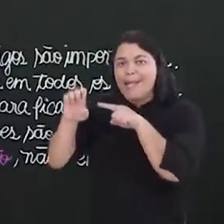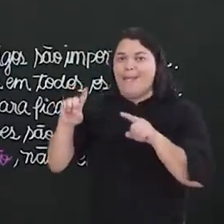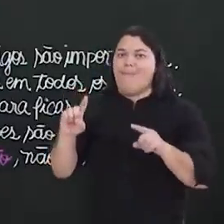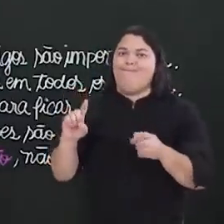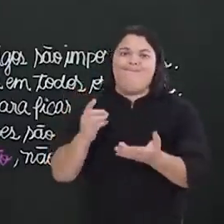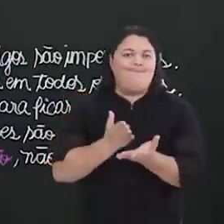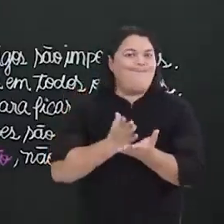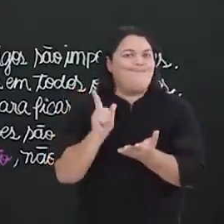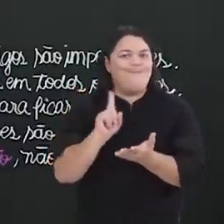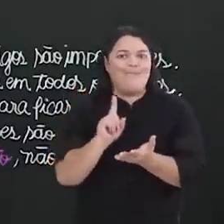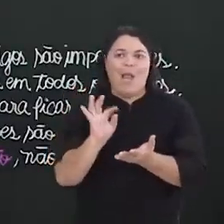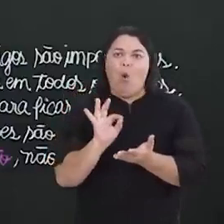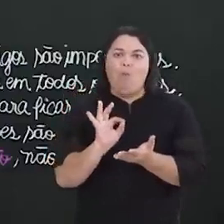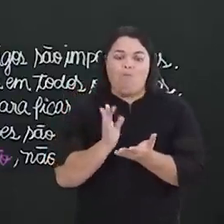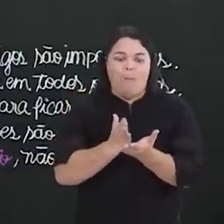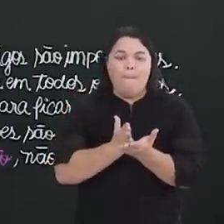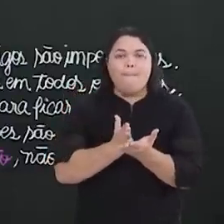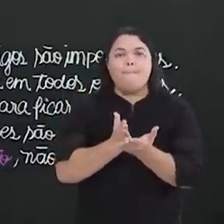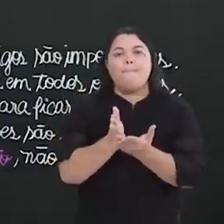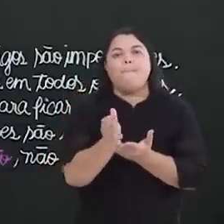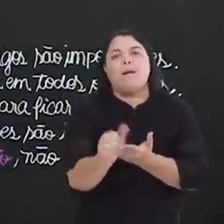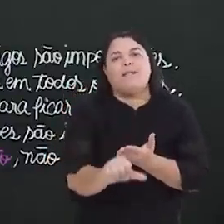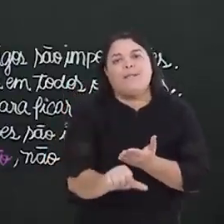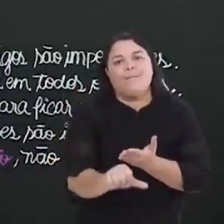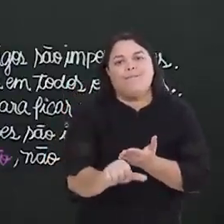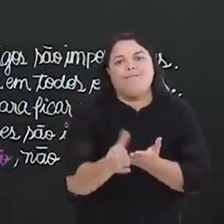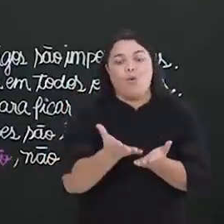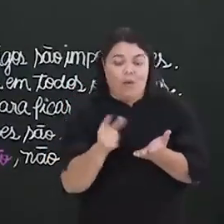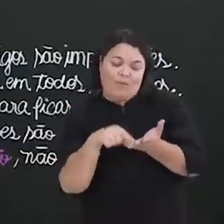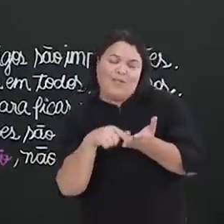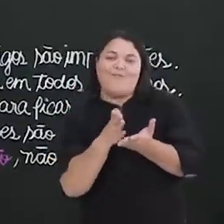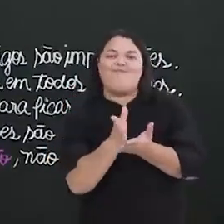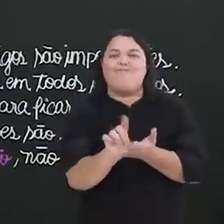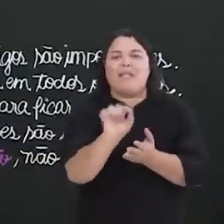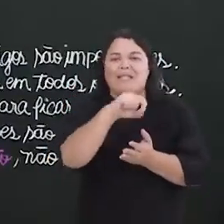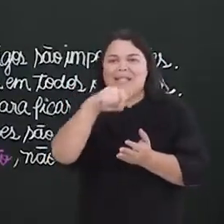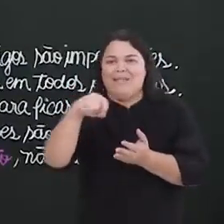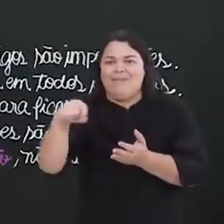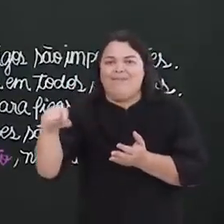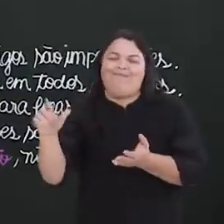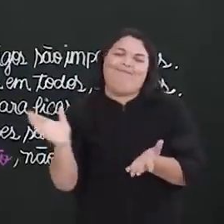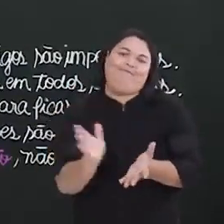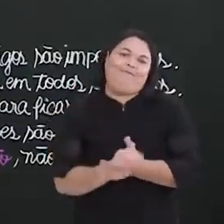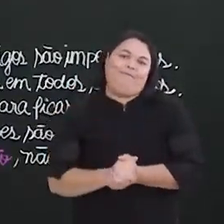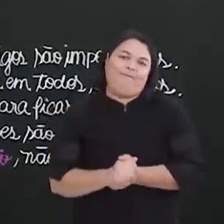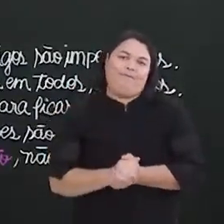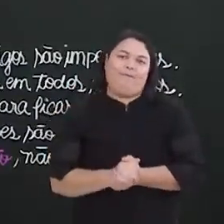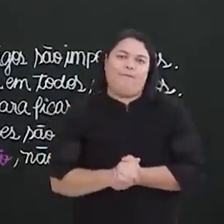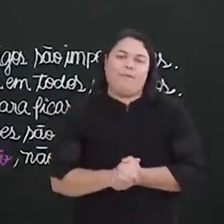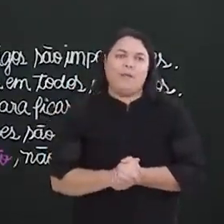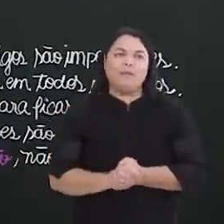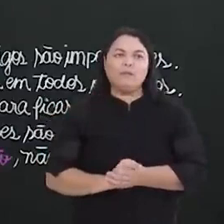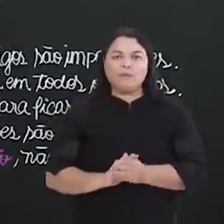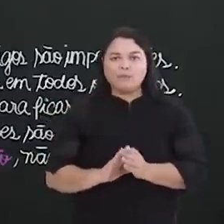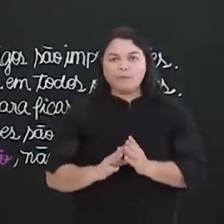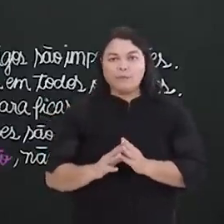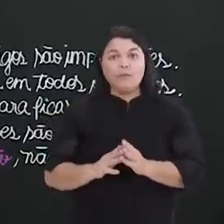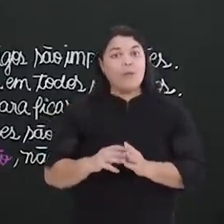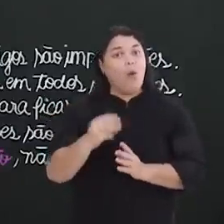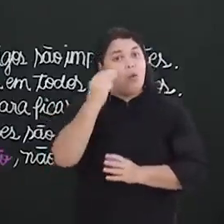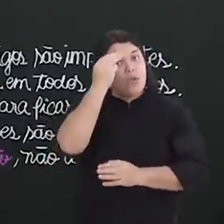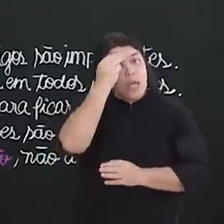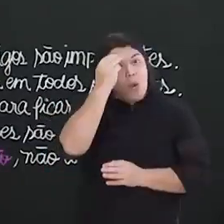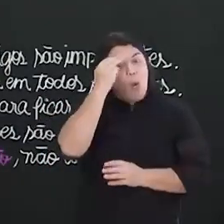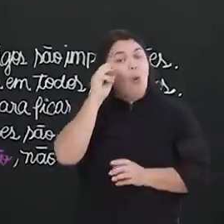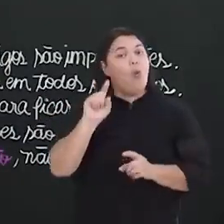oposição. Isso porque muitas vezes a gente utiliza os recursos da língua de maneiras variadas e é importante que você observe, não apenas